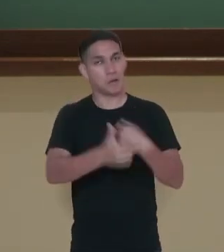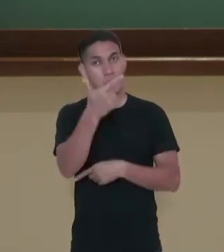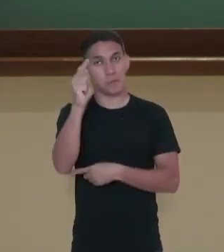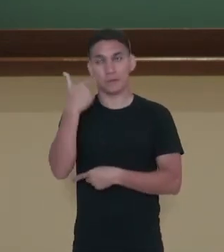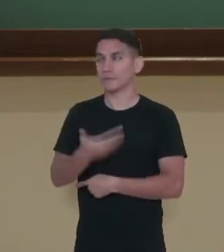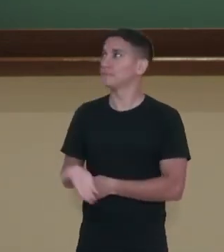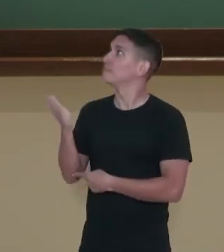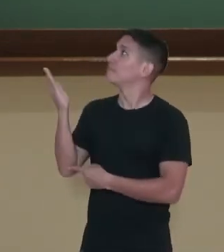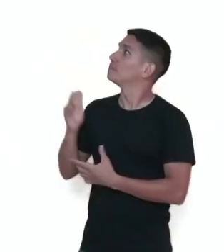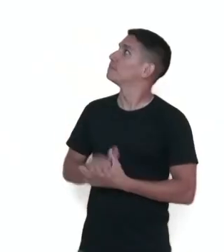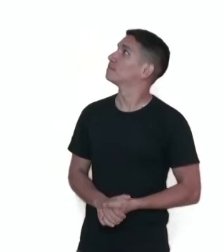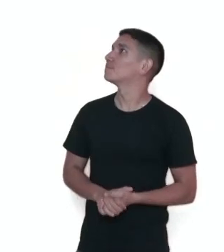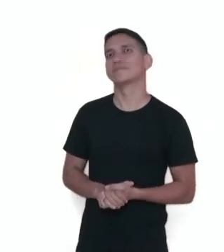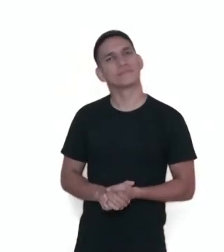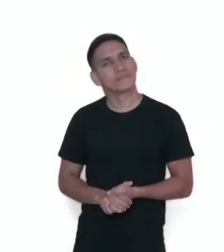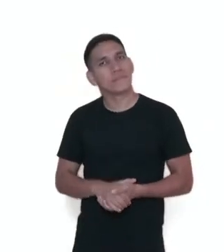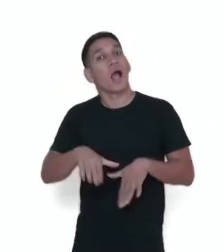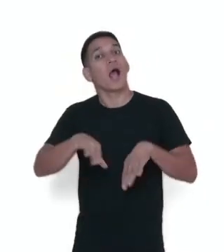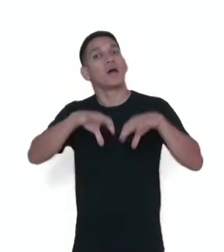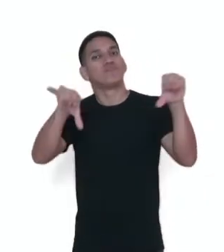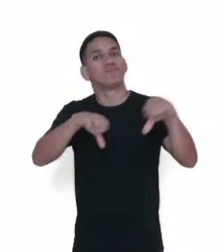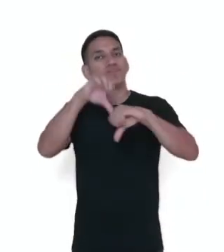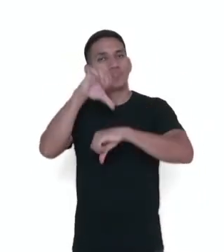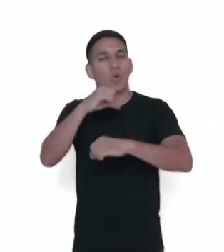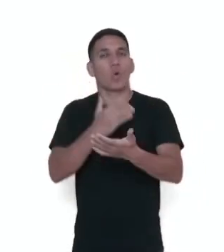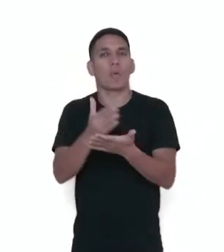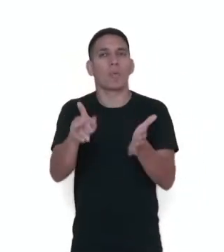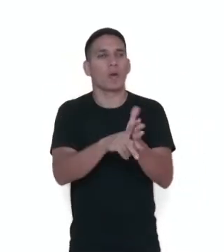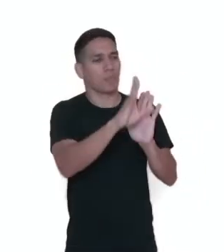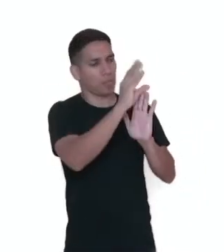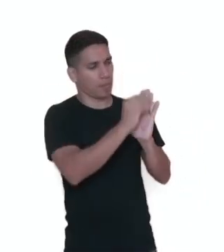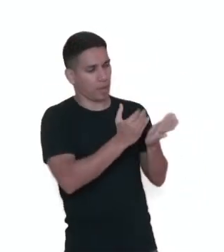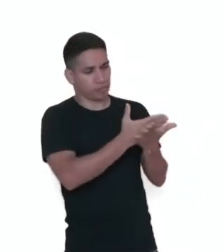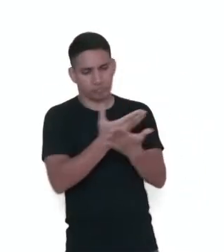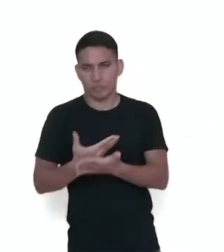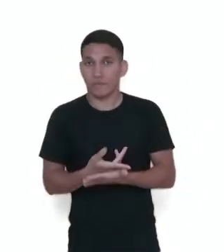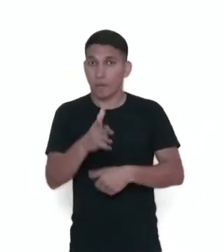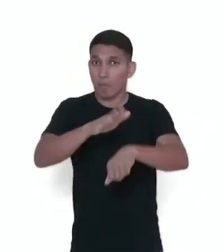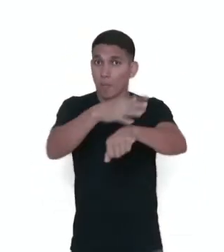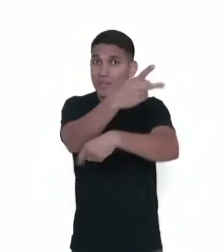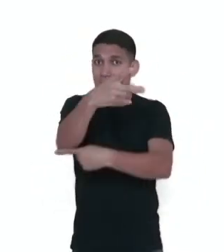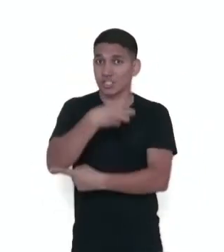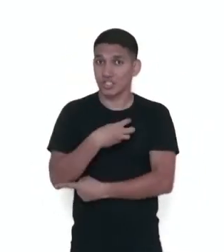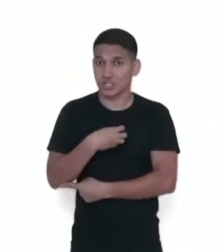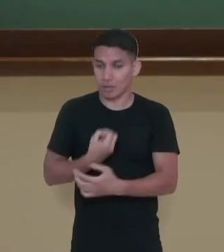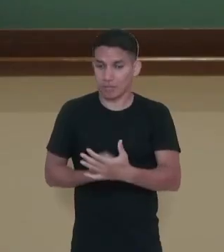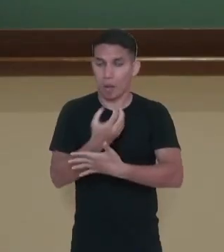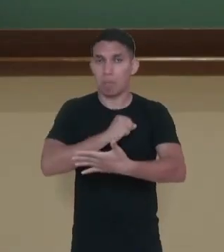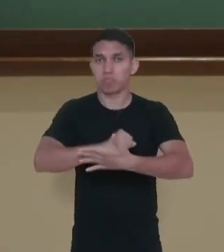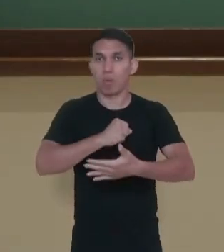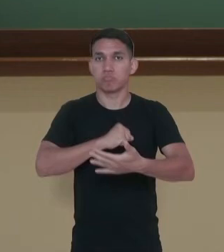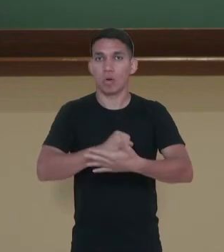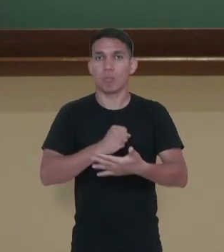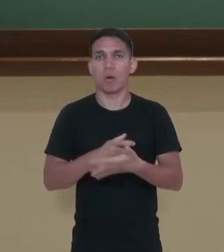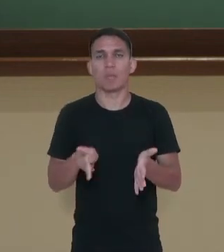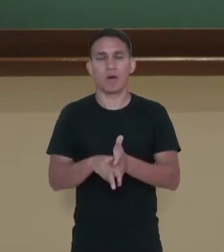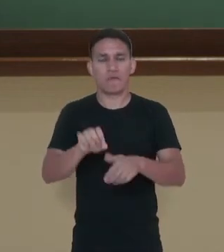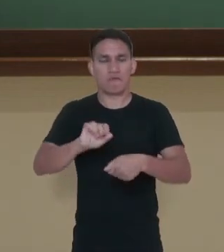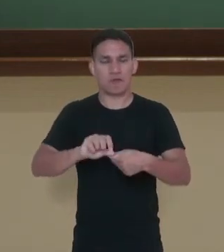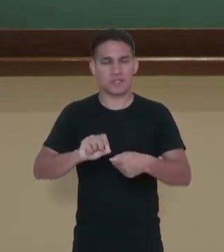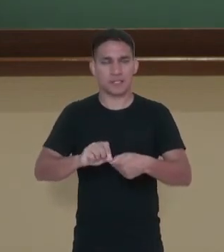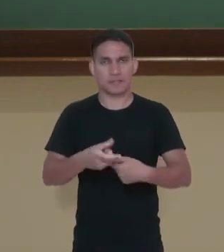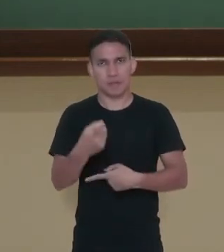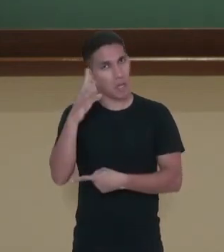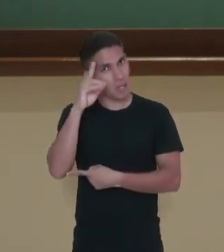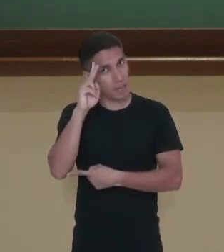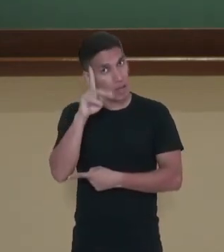mais uma atividade? Que tal agora, a partir do conteúdo estudado, você produzir uma música utilizando como ponto de partida a percussão corporal?